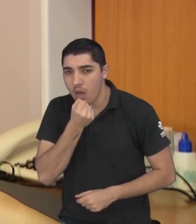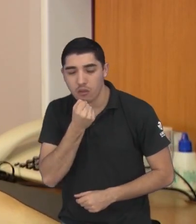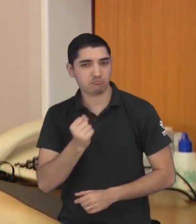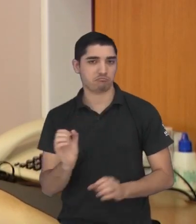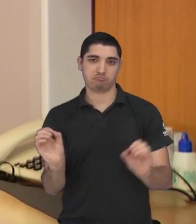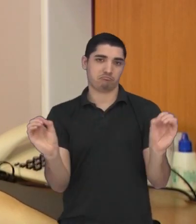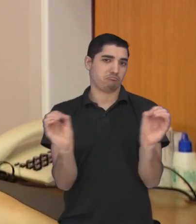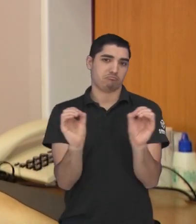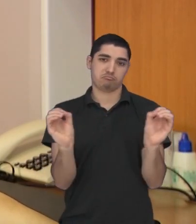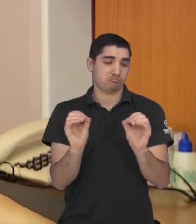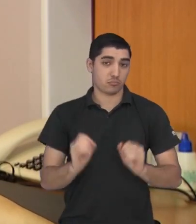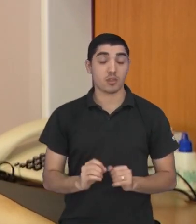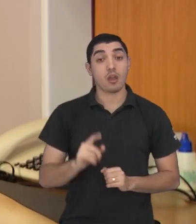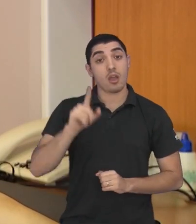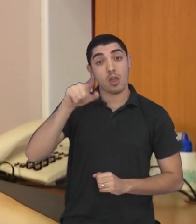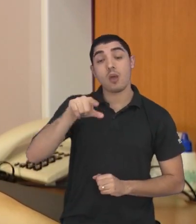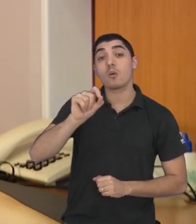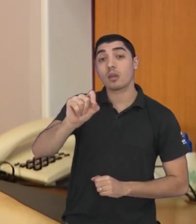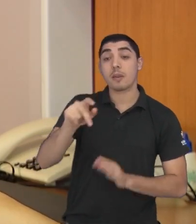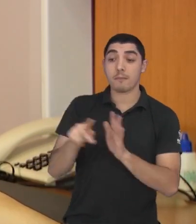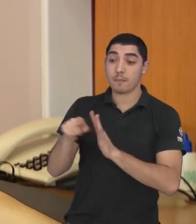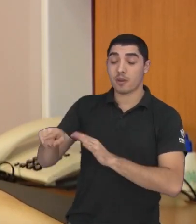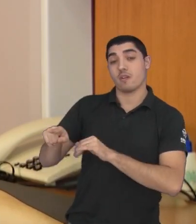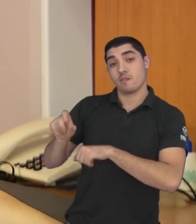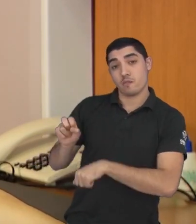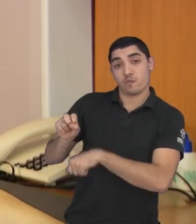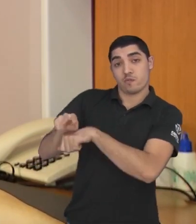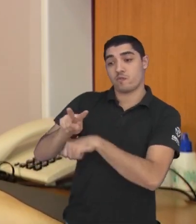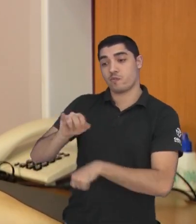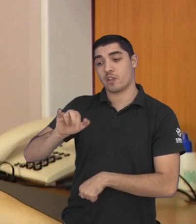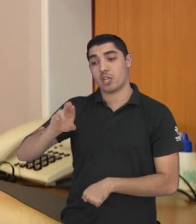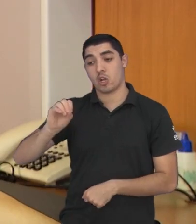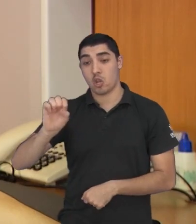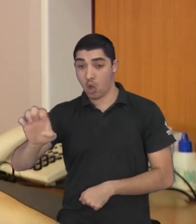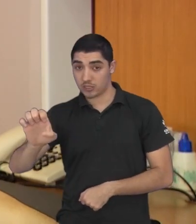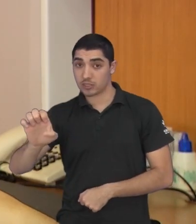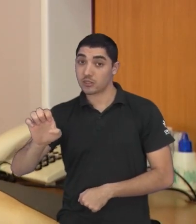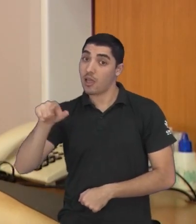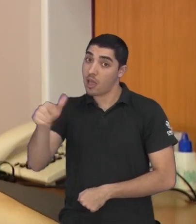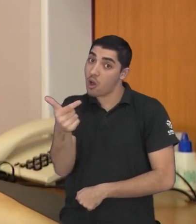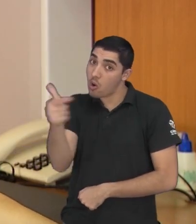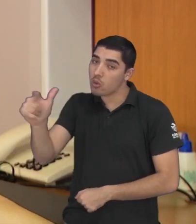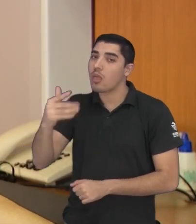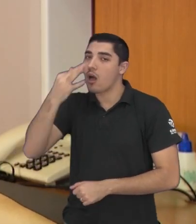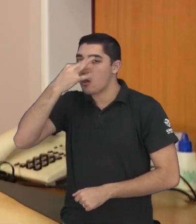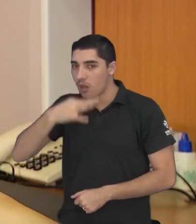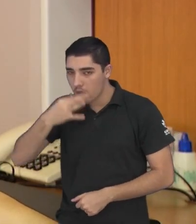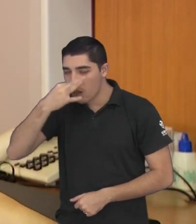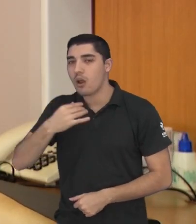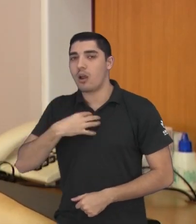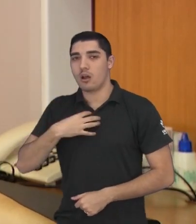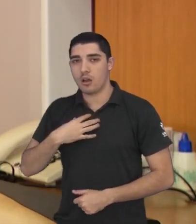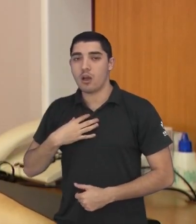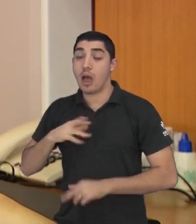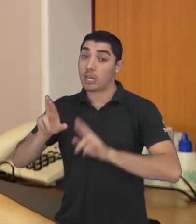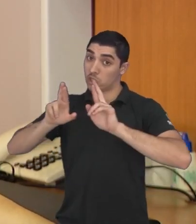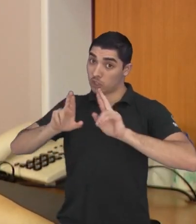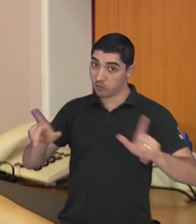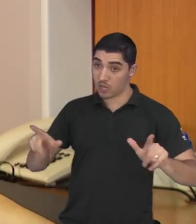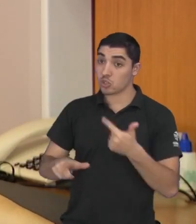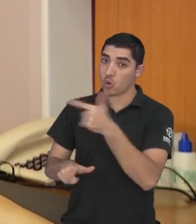2022, de 51 para 49. Ainda assim, o trânsito exige atenção. Olha, aqui no Trânsito São José dos Campos nós temos